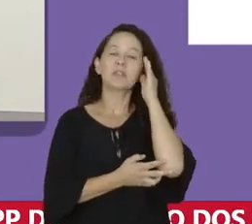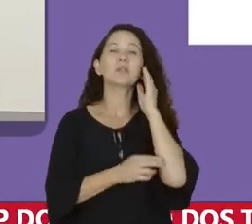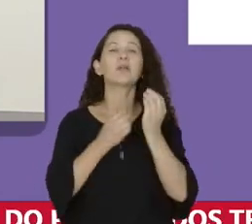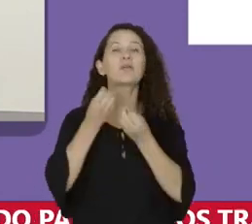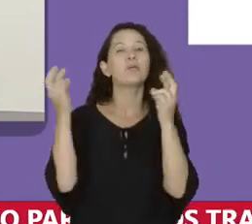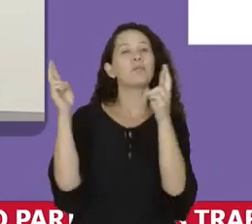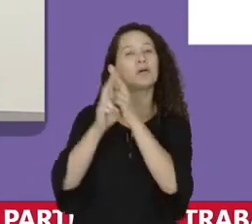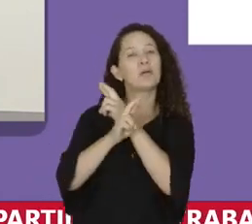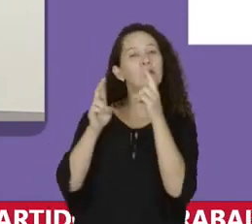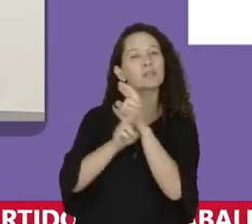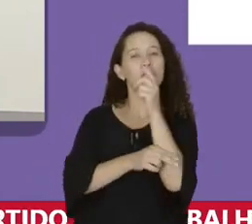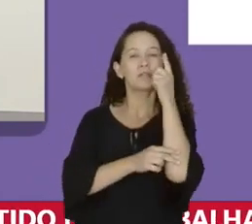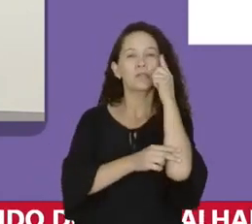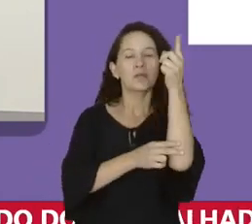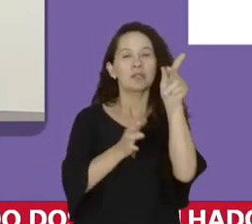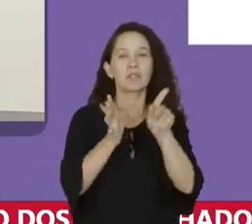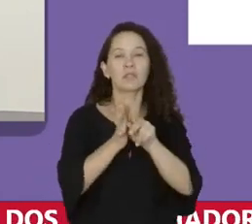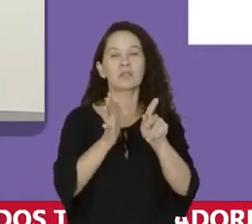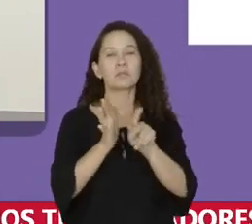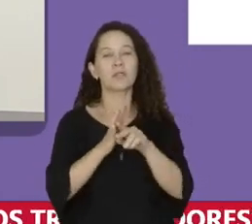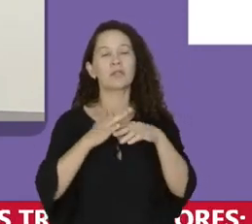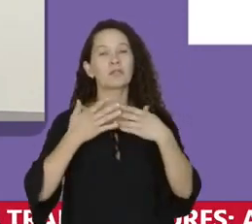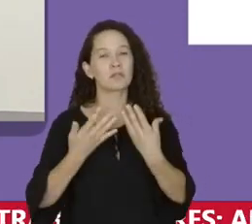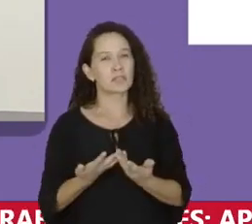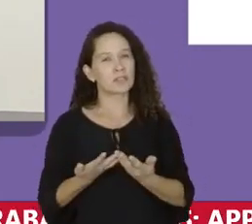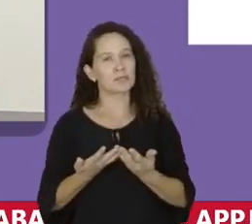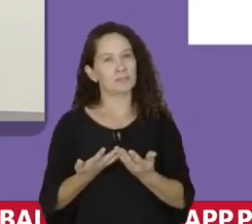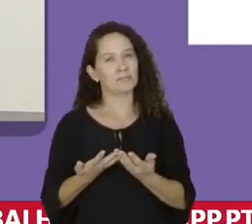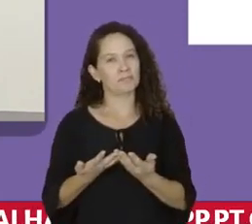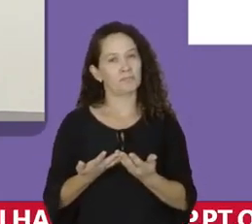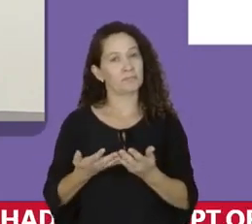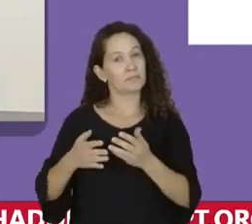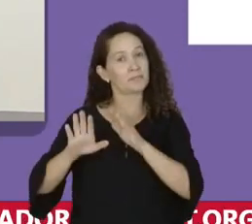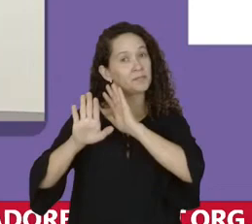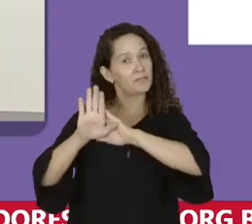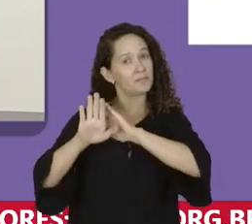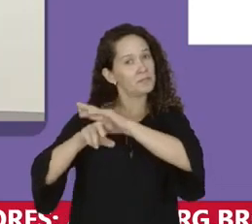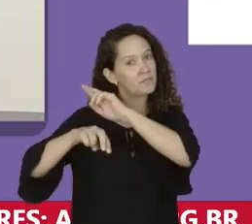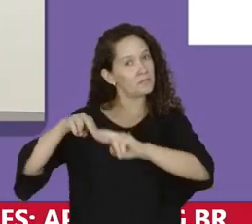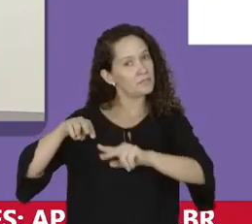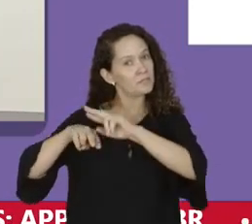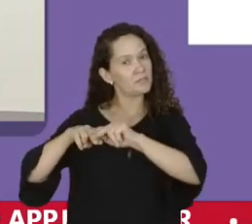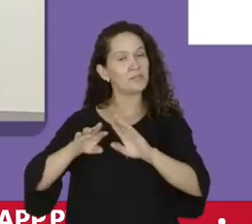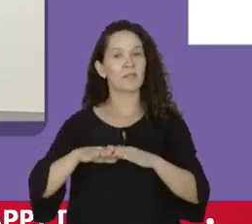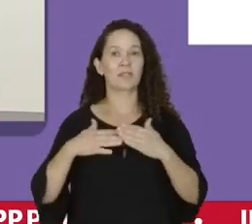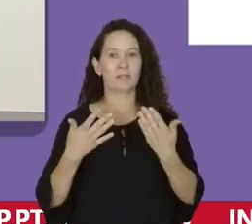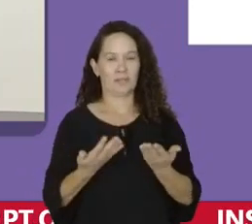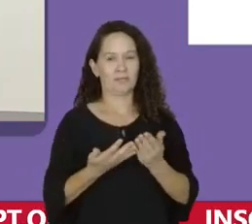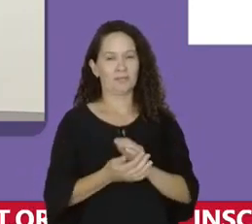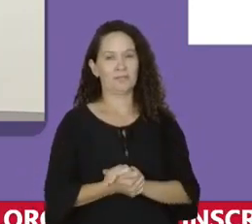ele se relaciona com a ideia da ideologia de gênero. Bom,